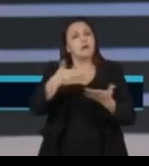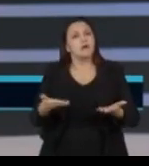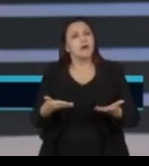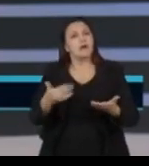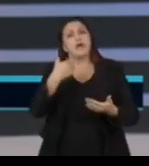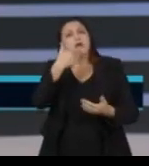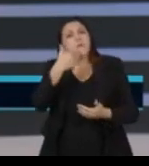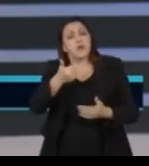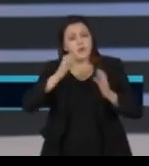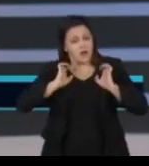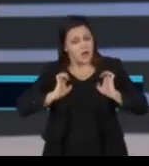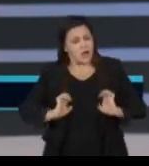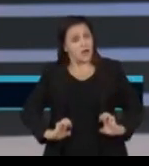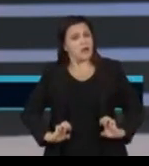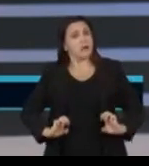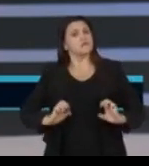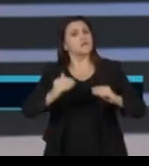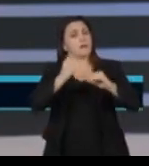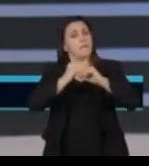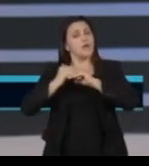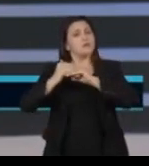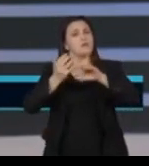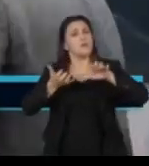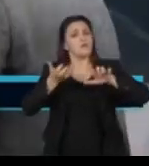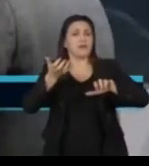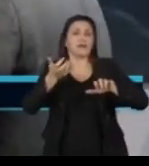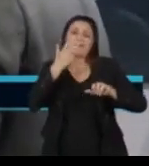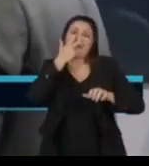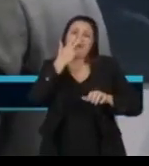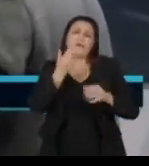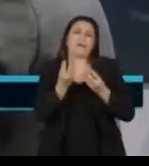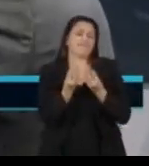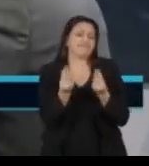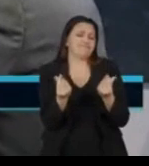padrão ético do Congresso, que é muito baixo, que na